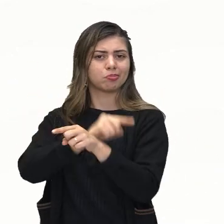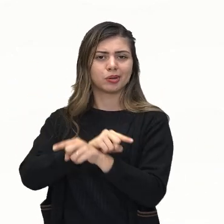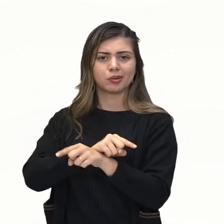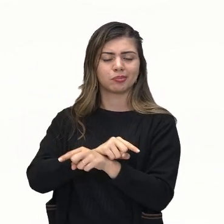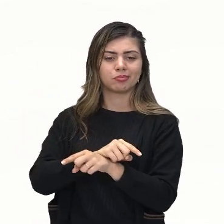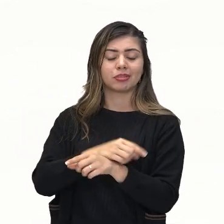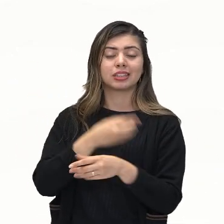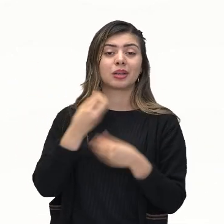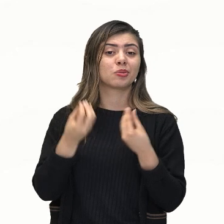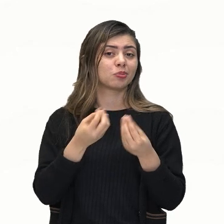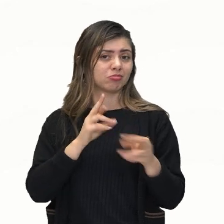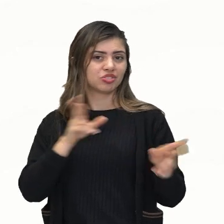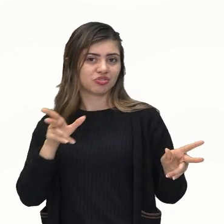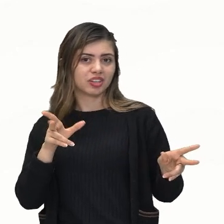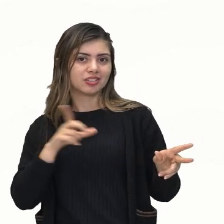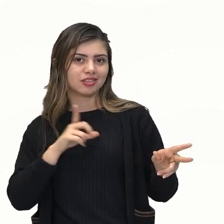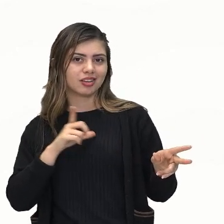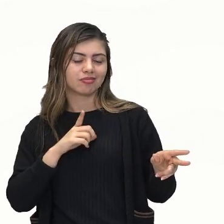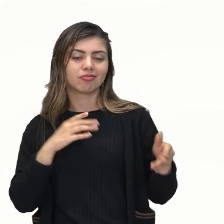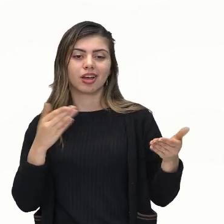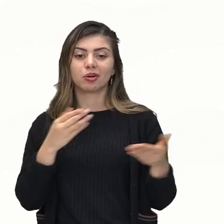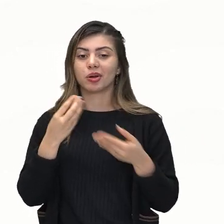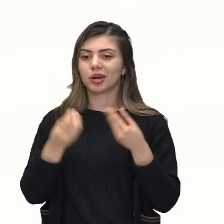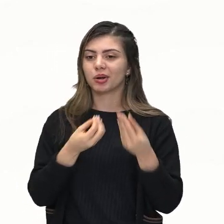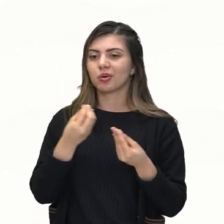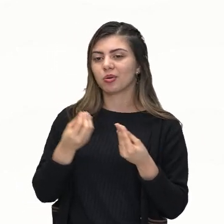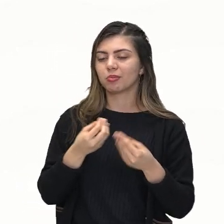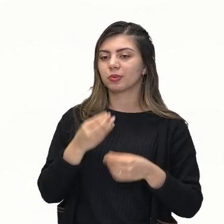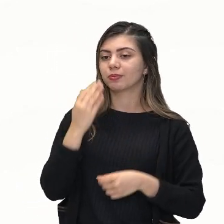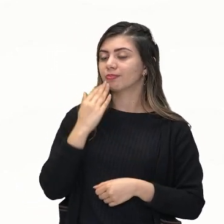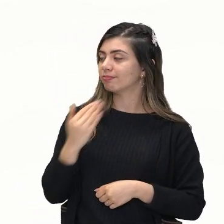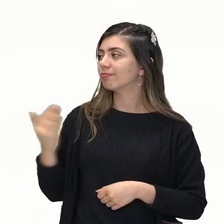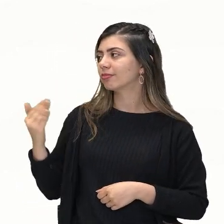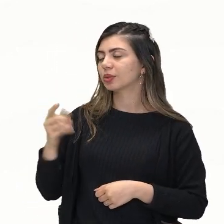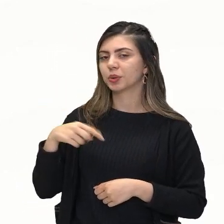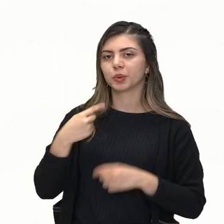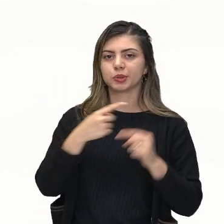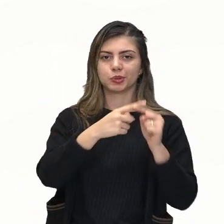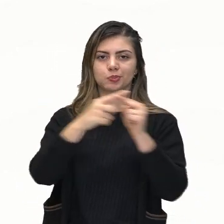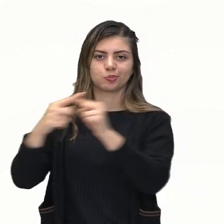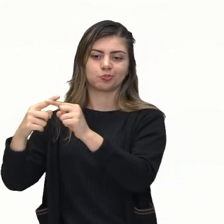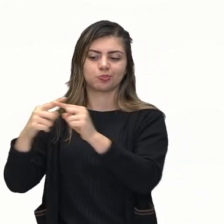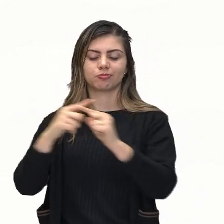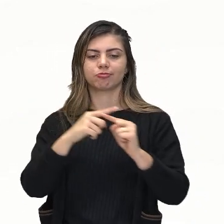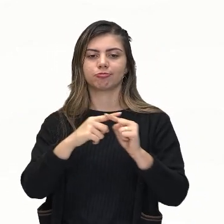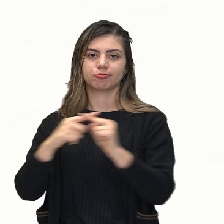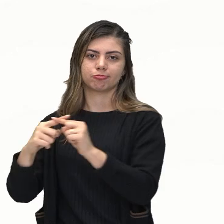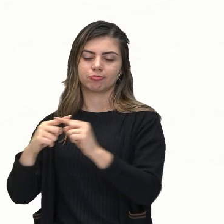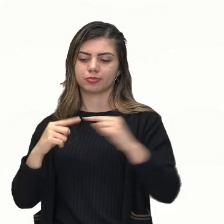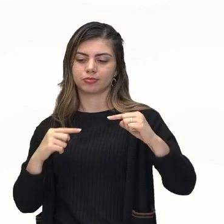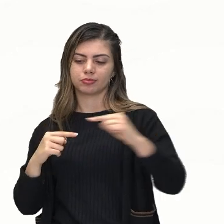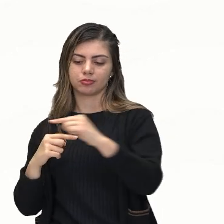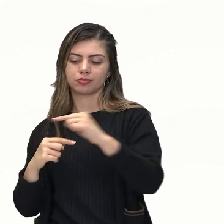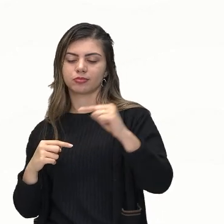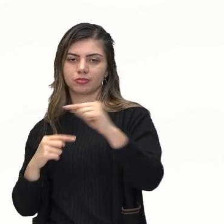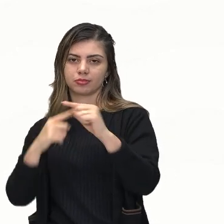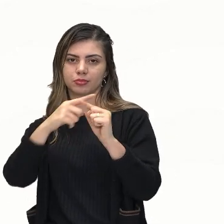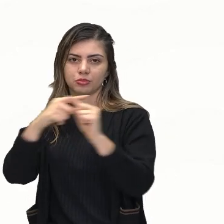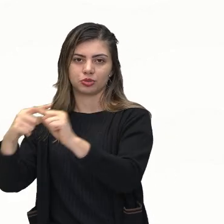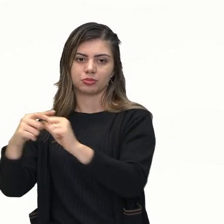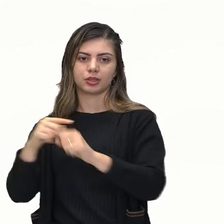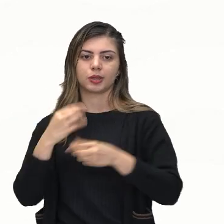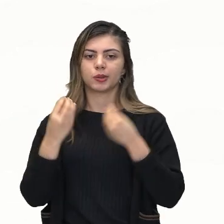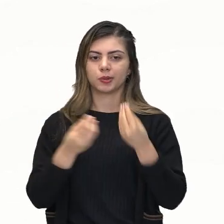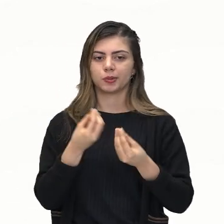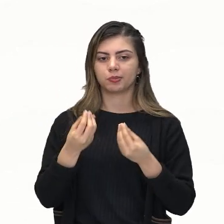proporcionais. E o que muda? Nós vamos multiplicar em forma de igual, ou seja, reto. Ah, então,